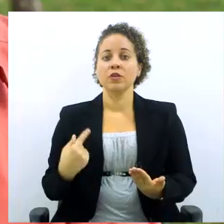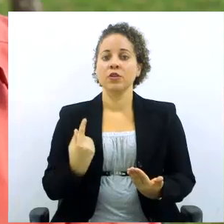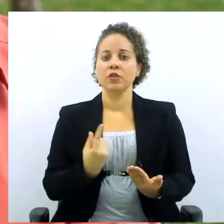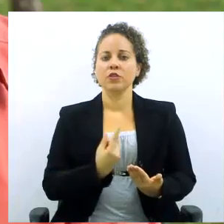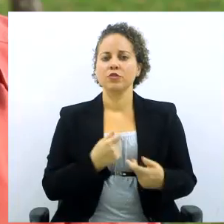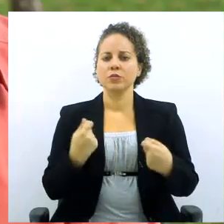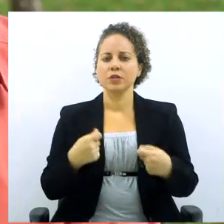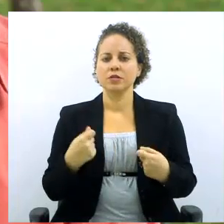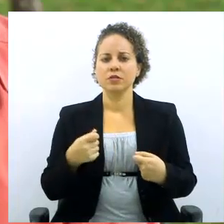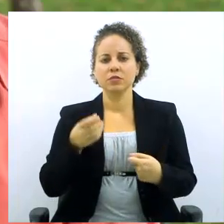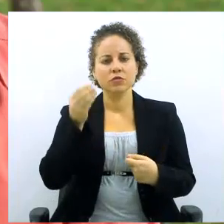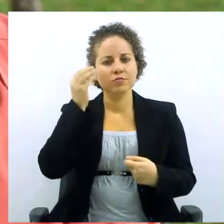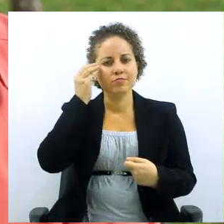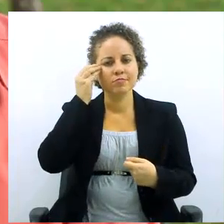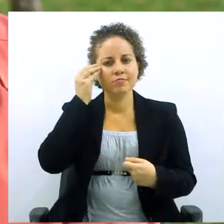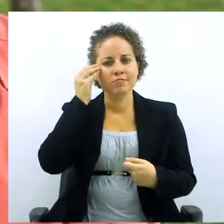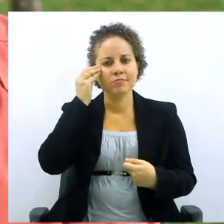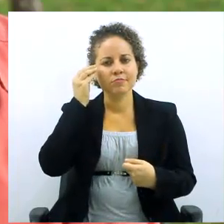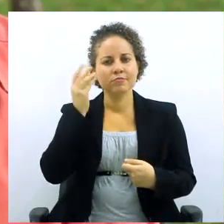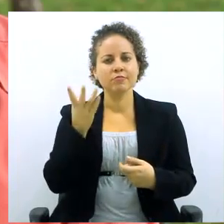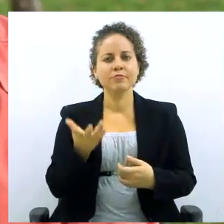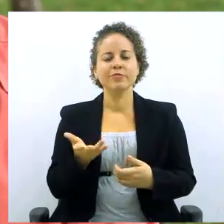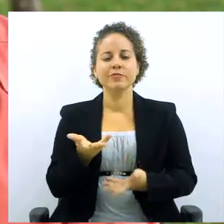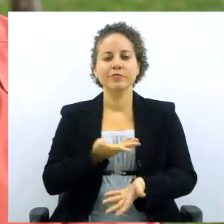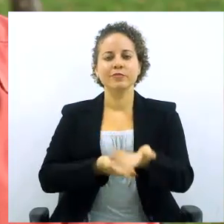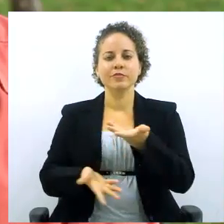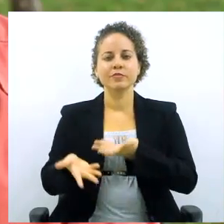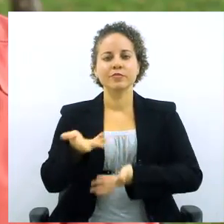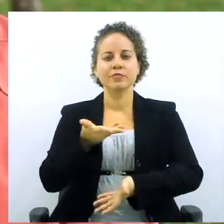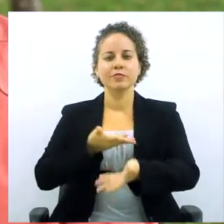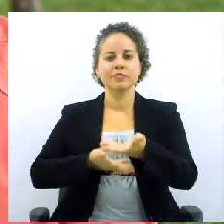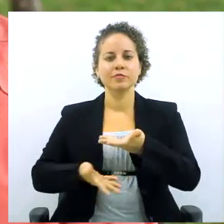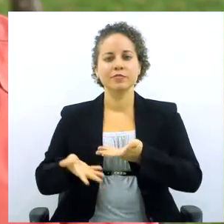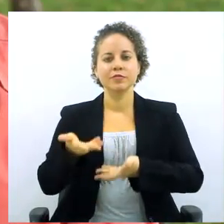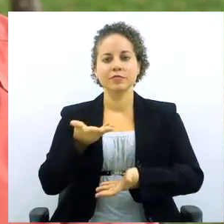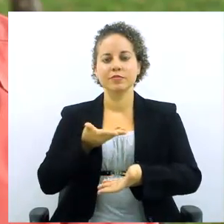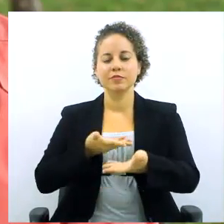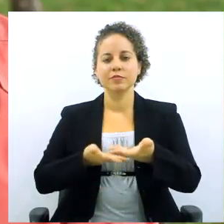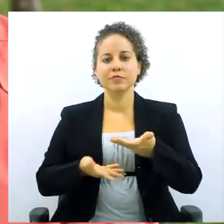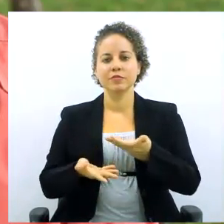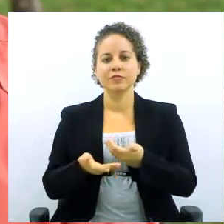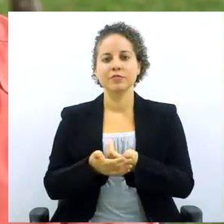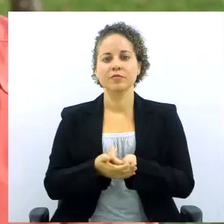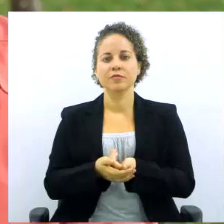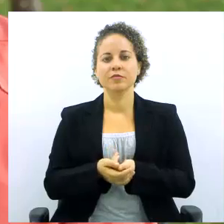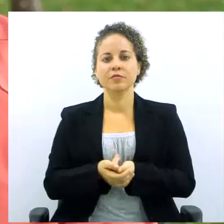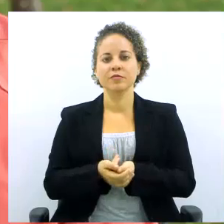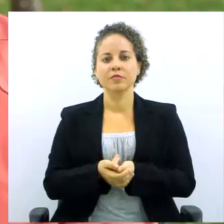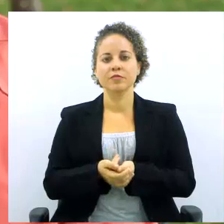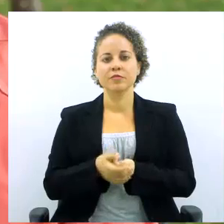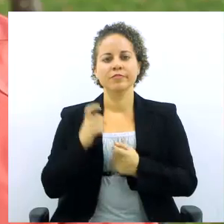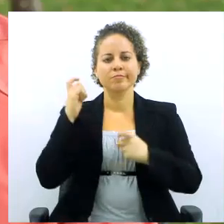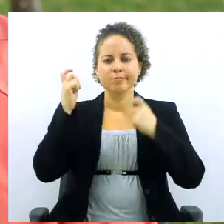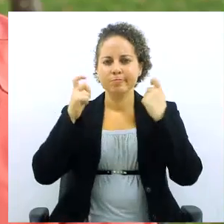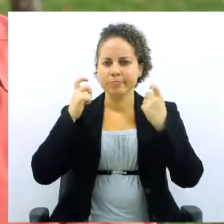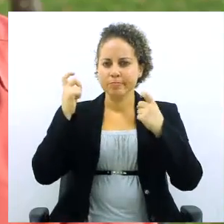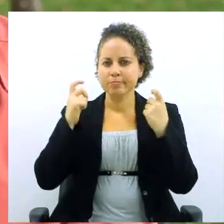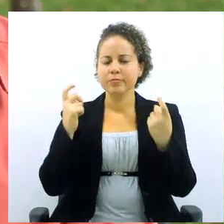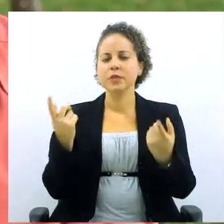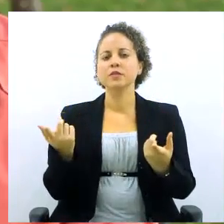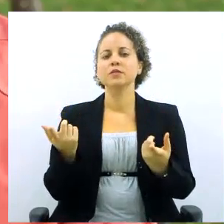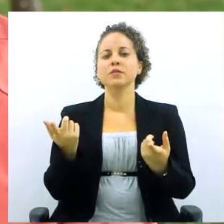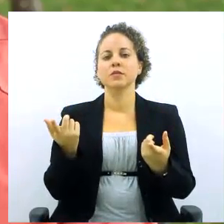levar em conta que essa relação é muito, digamos assim, preocupante até.